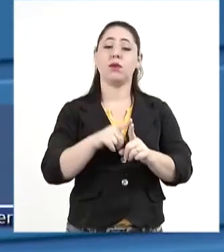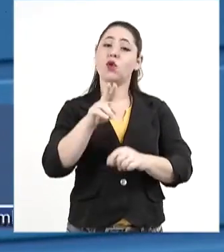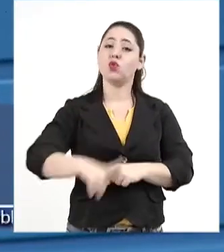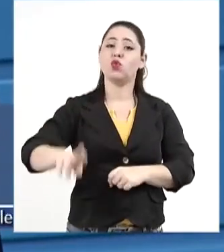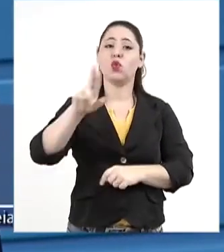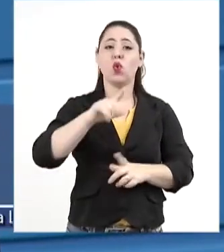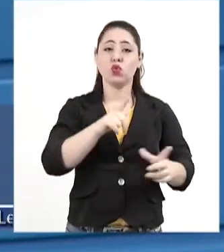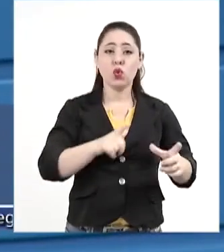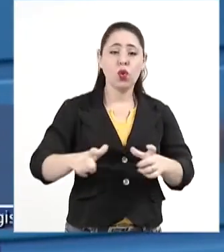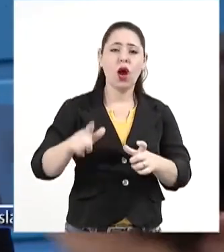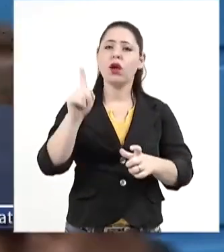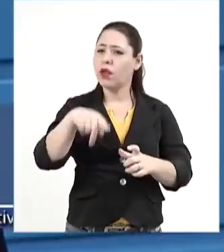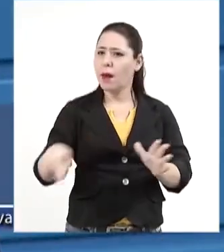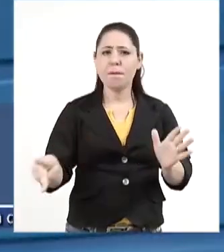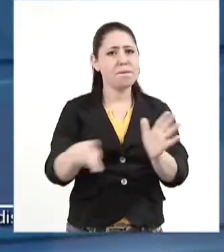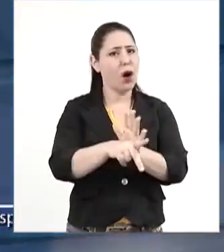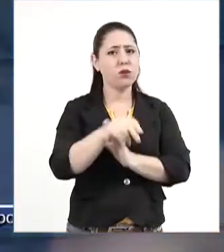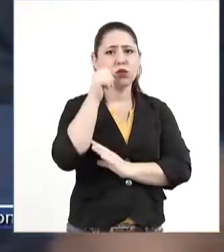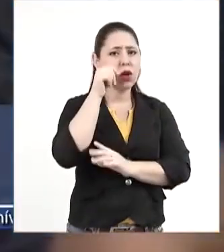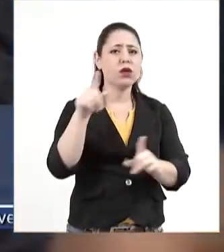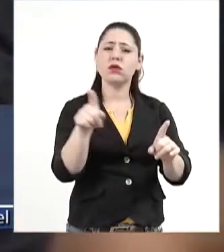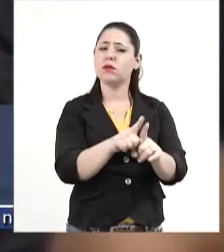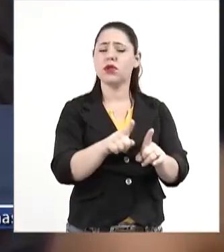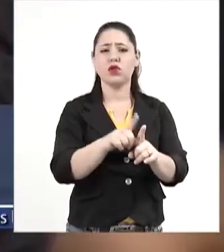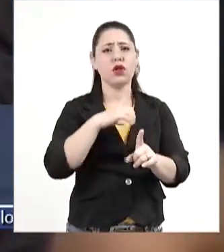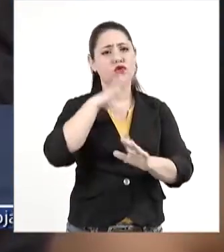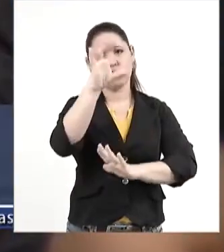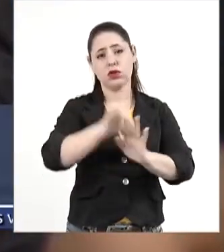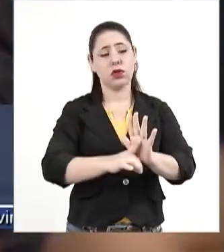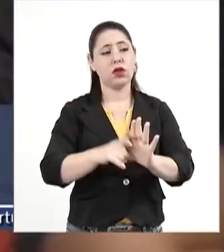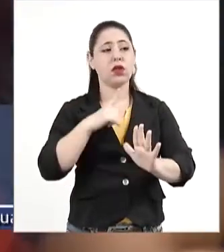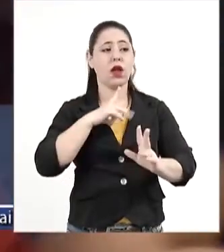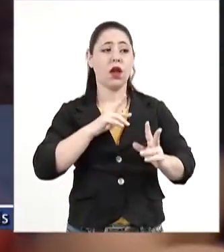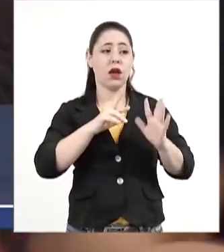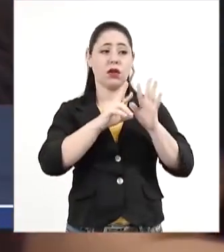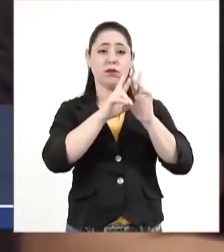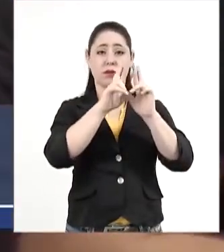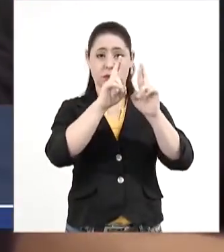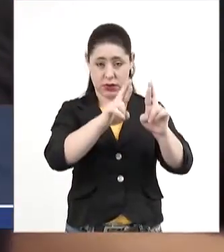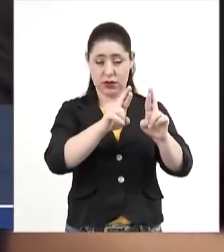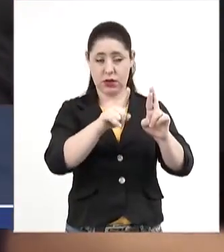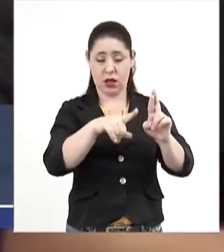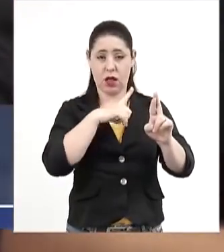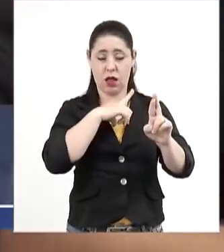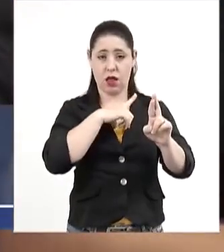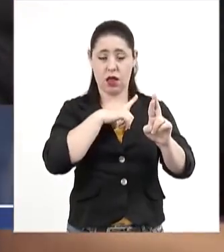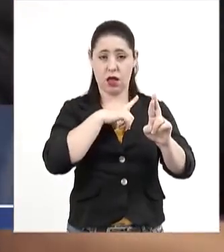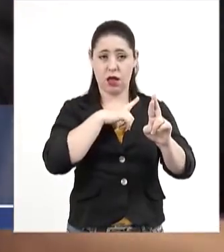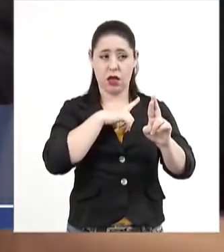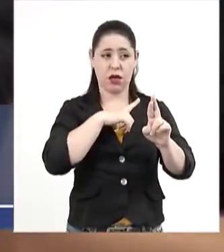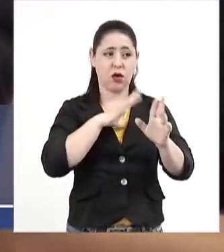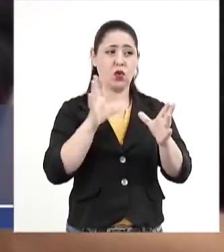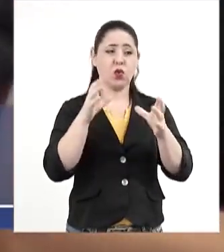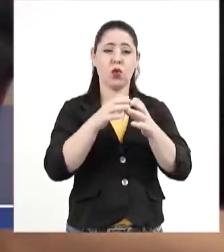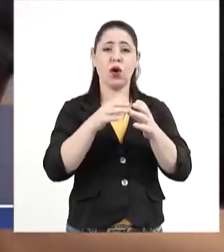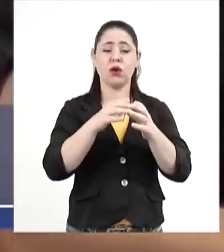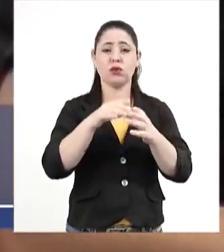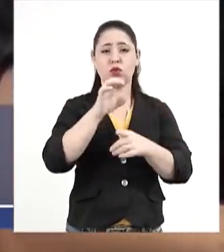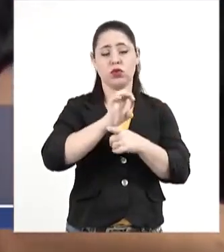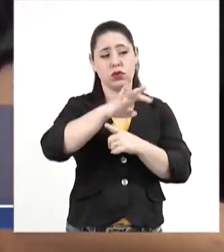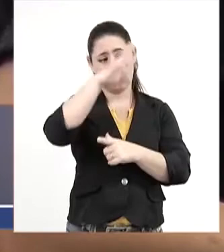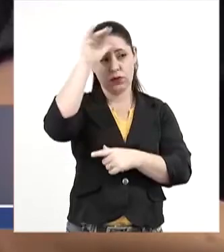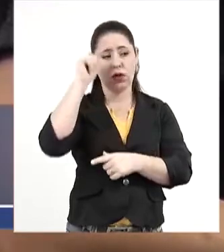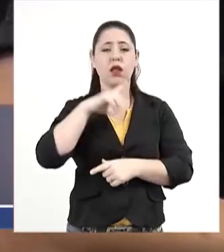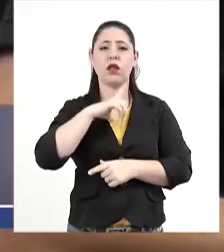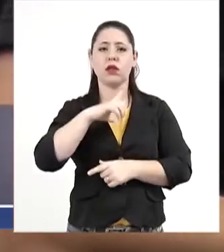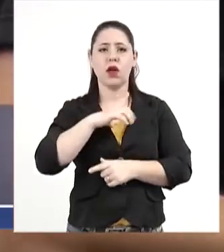verdadeiros espaços que lhe é devido, né, e para que venha ter essa representatividade, principalmente nos parlamentos. Mato Grosso do Sul, esse parlamento já